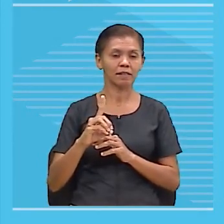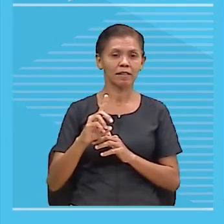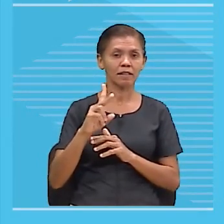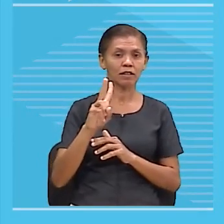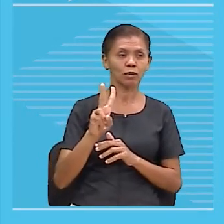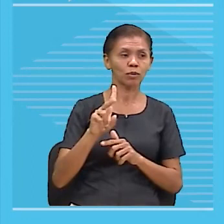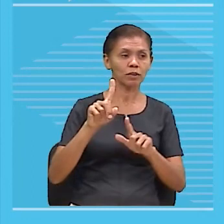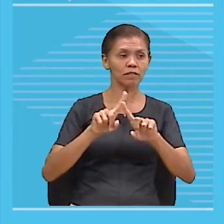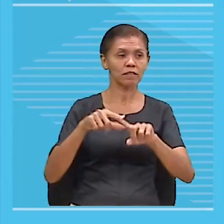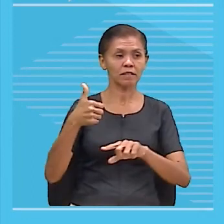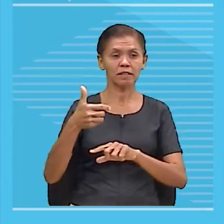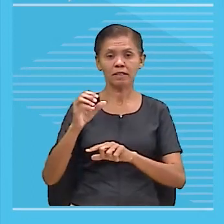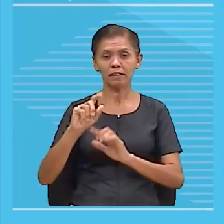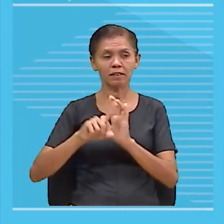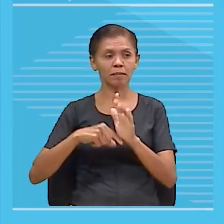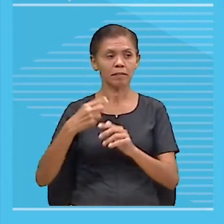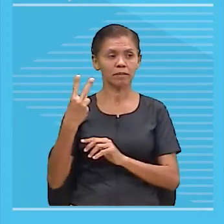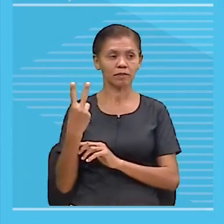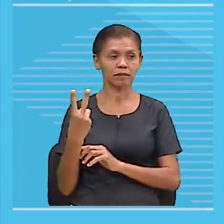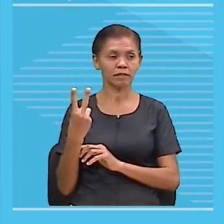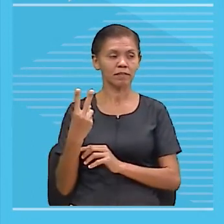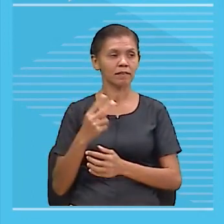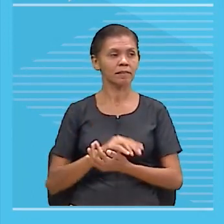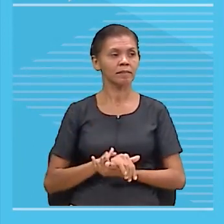2 vezes 10 a menos 2.